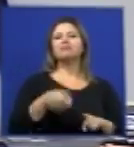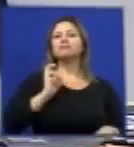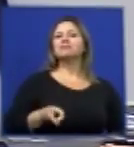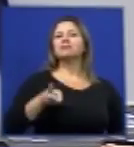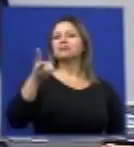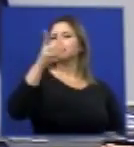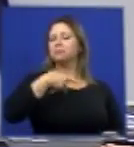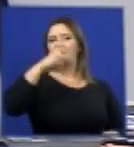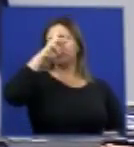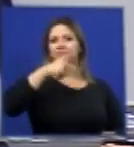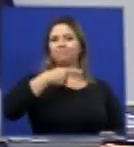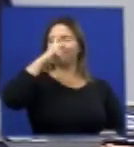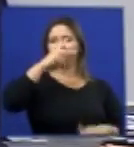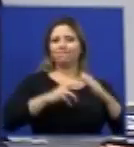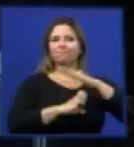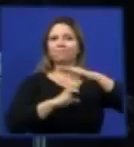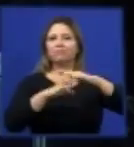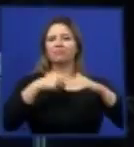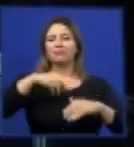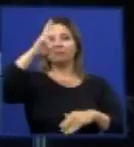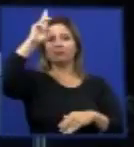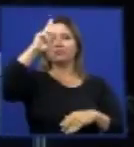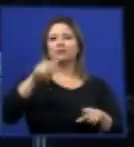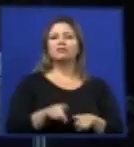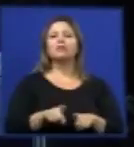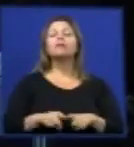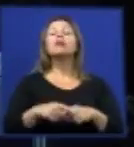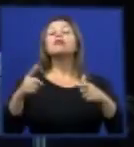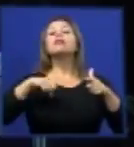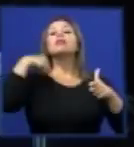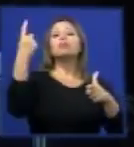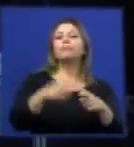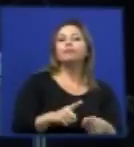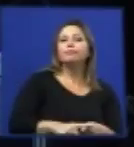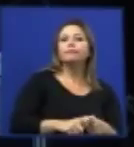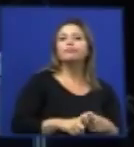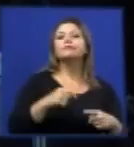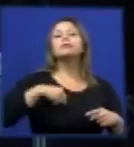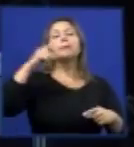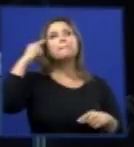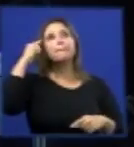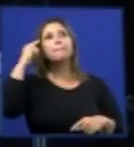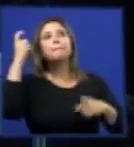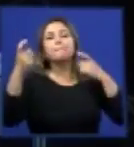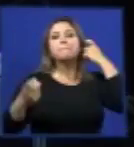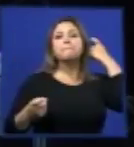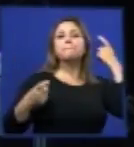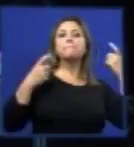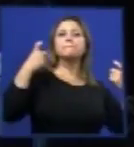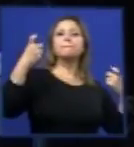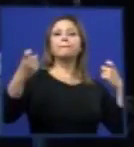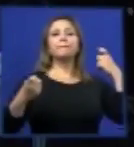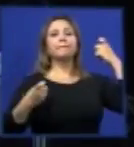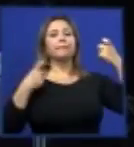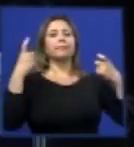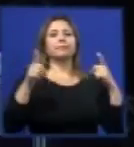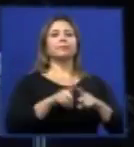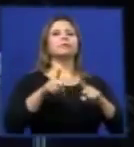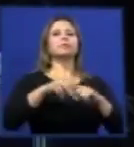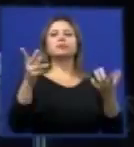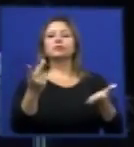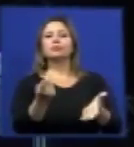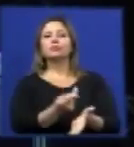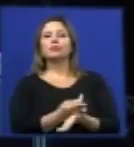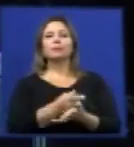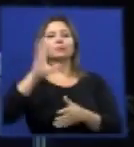empresariais no segundo nível está a decisão sobre os efeitos de uma está a discussão sobre os efeitos